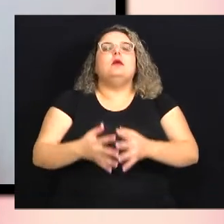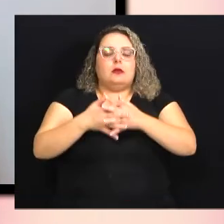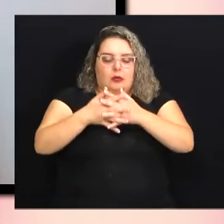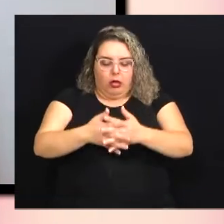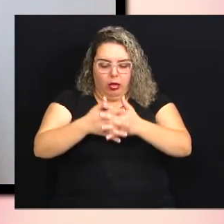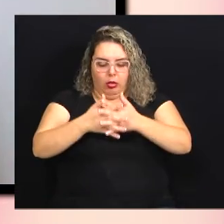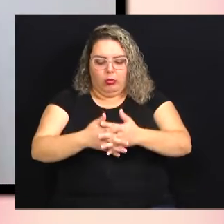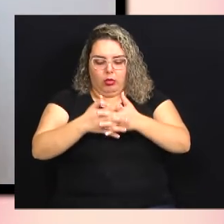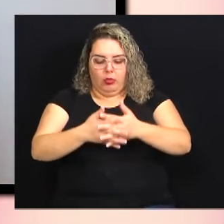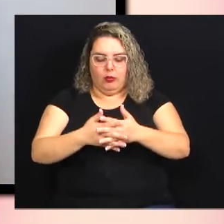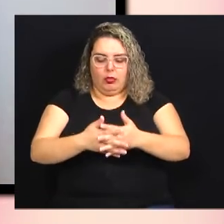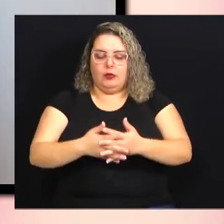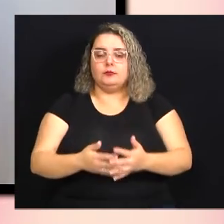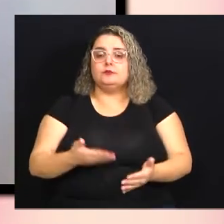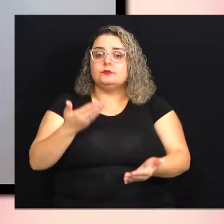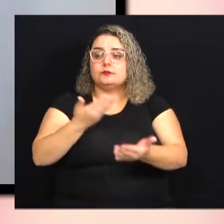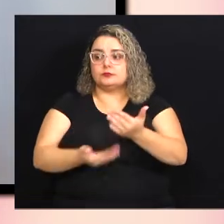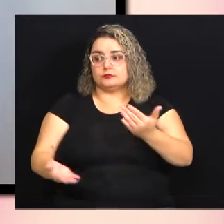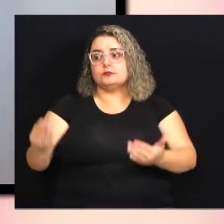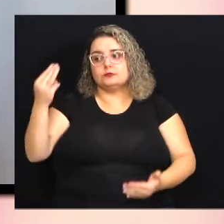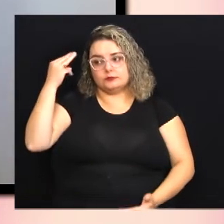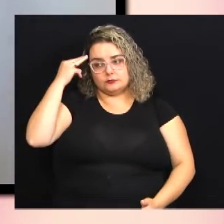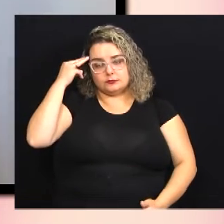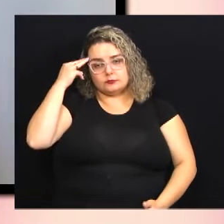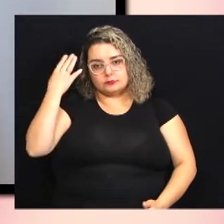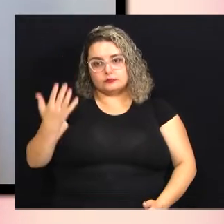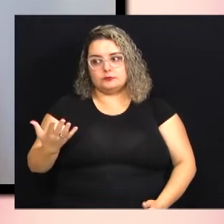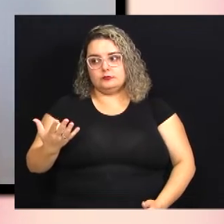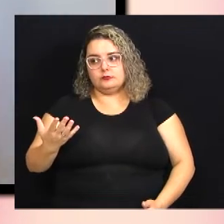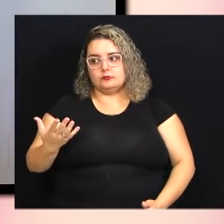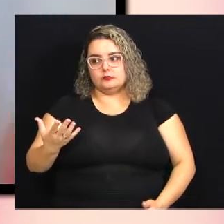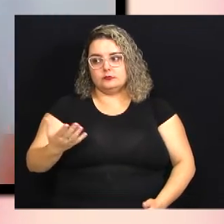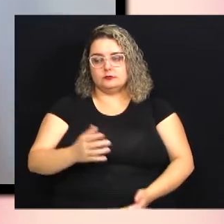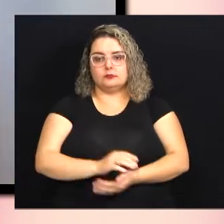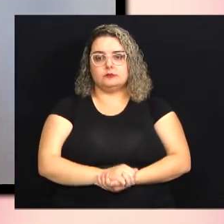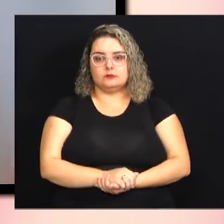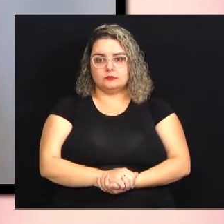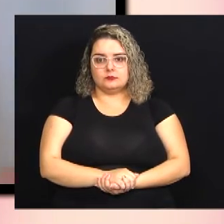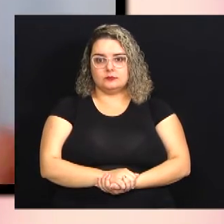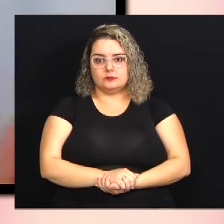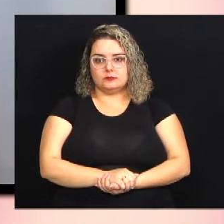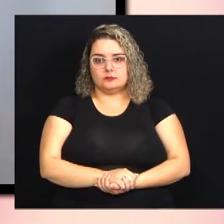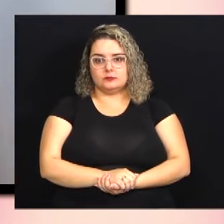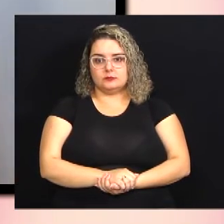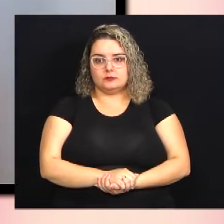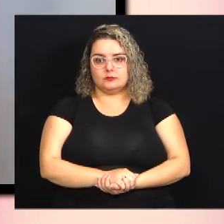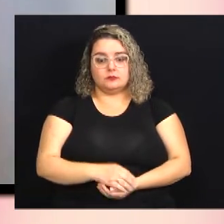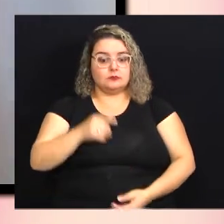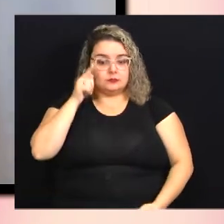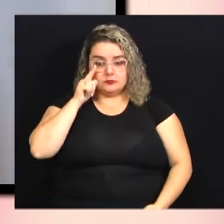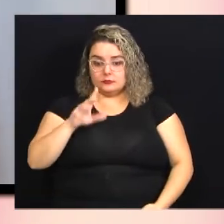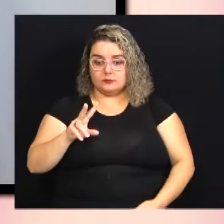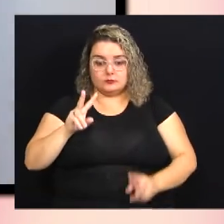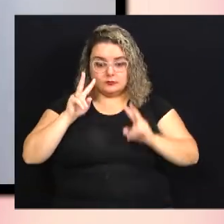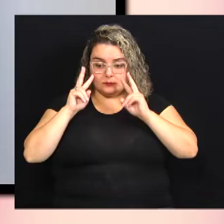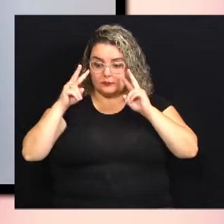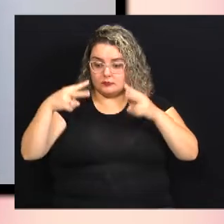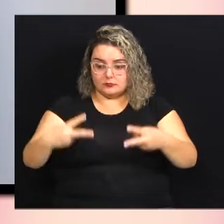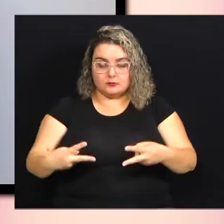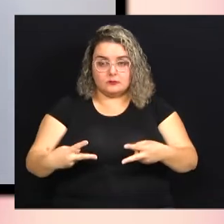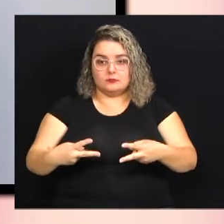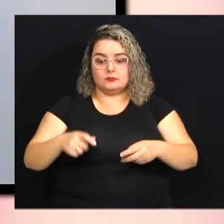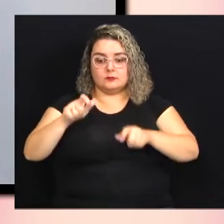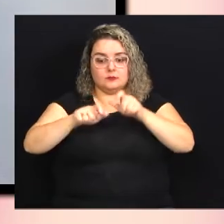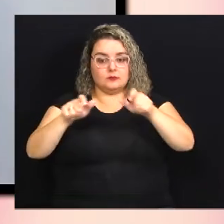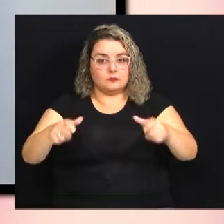confusão, de perda de memória a ponto de você não conseguir reconhecer